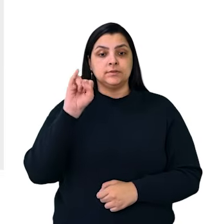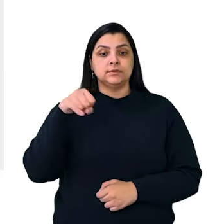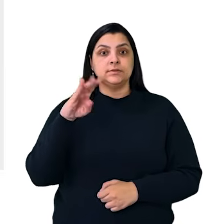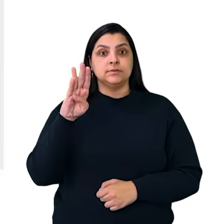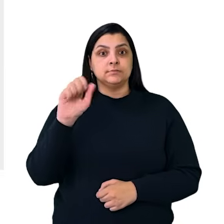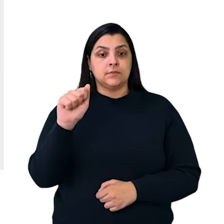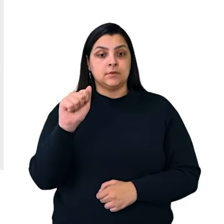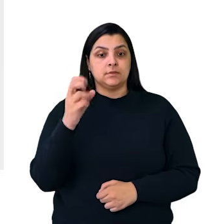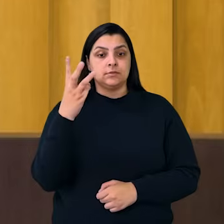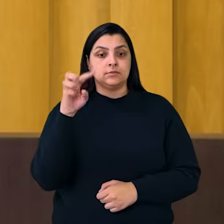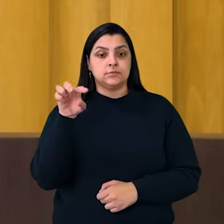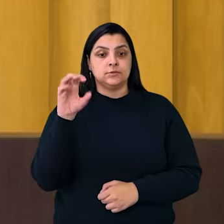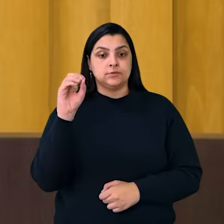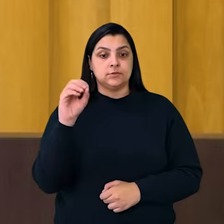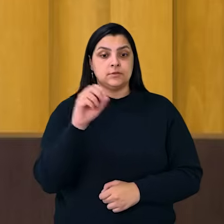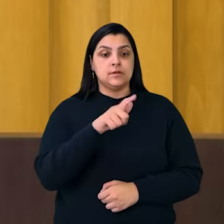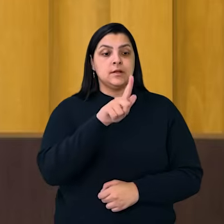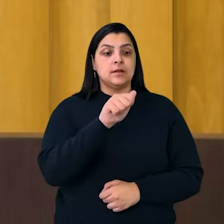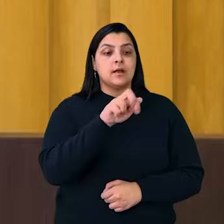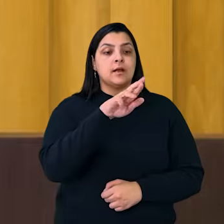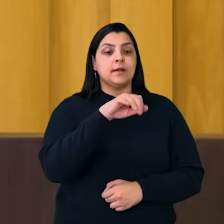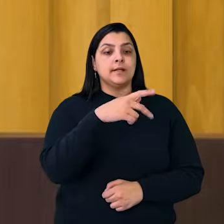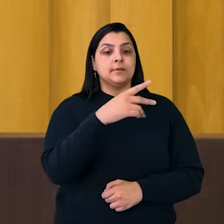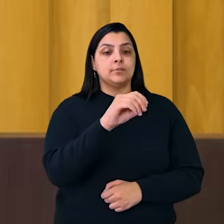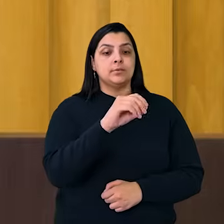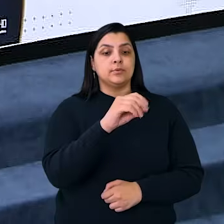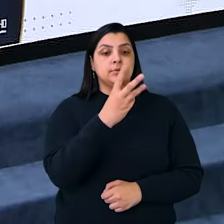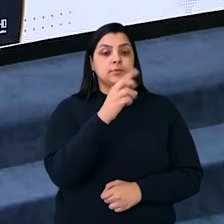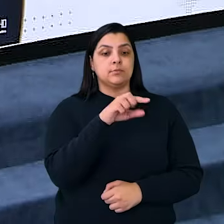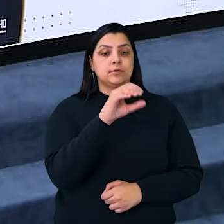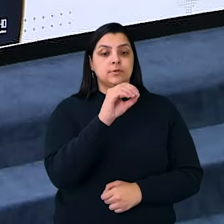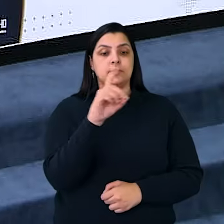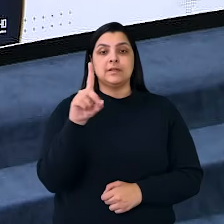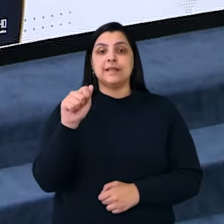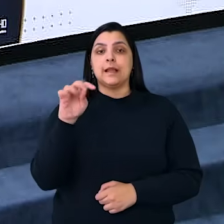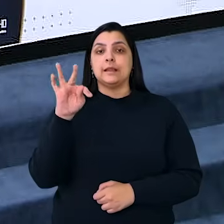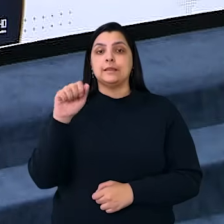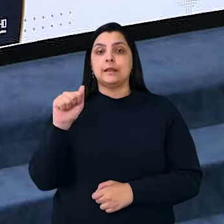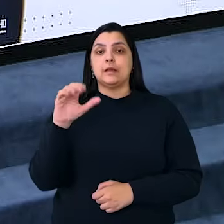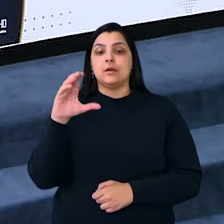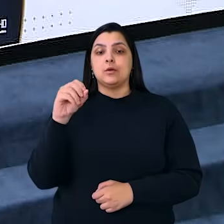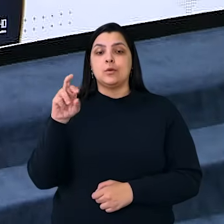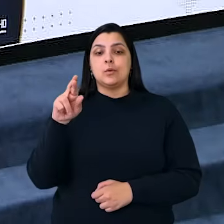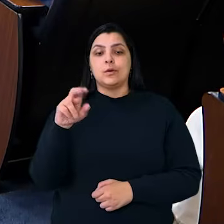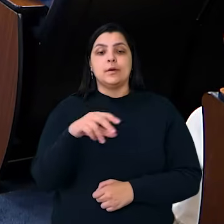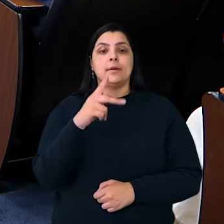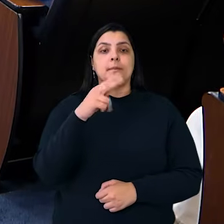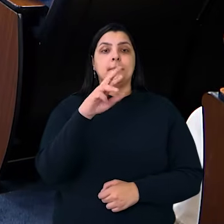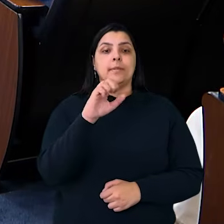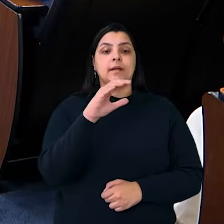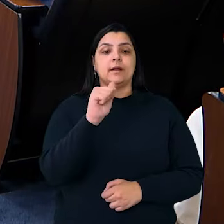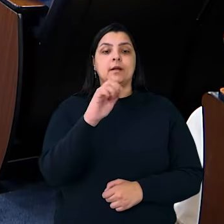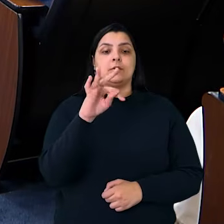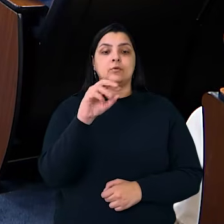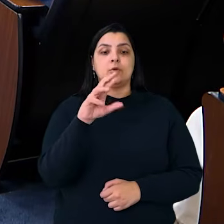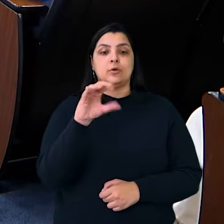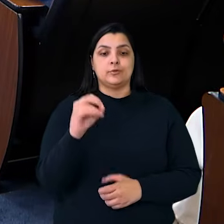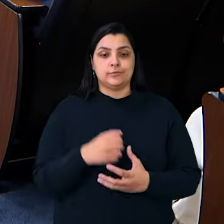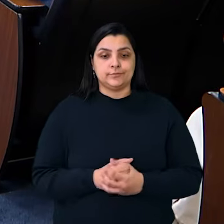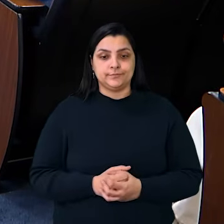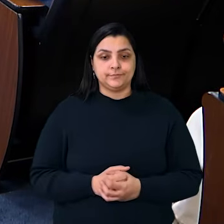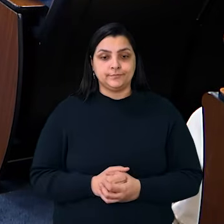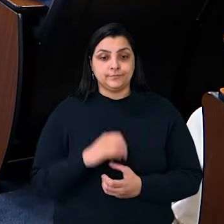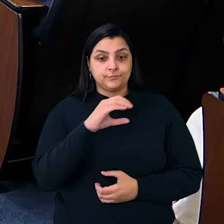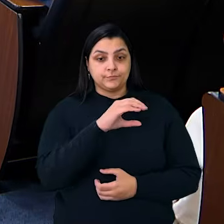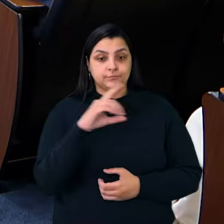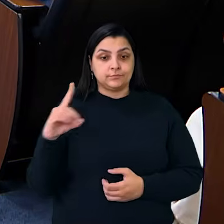Simba 3.0, o Garimpo 3.0, o Datacor e o Precatório. No segundo dia, a